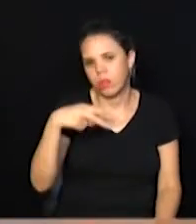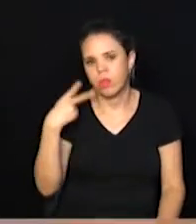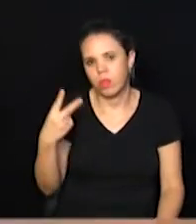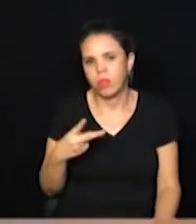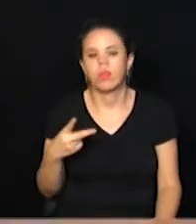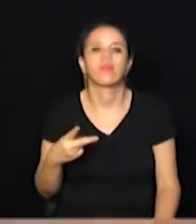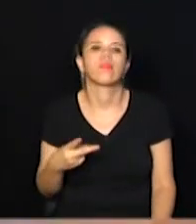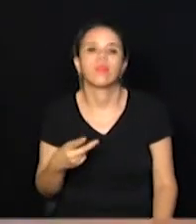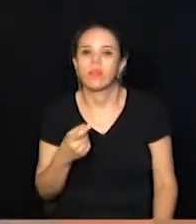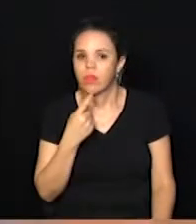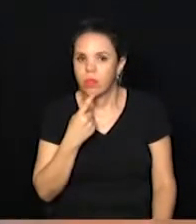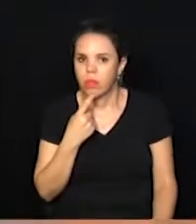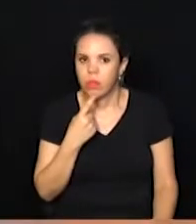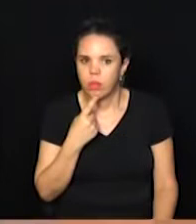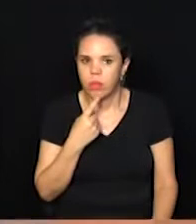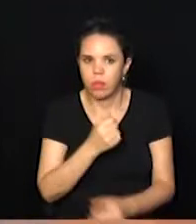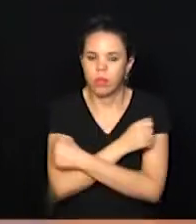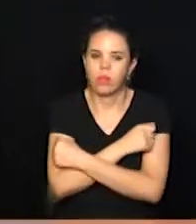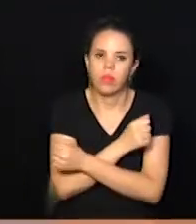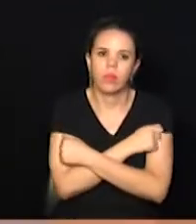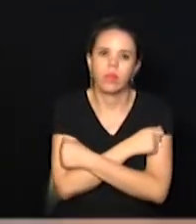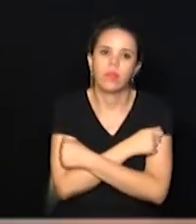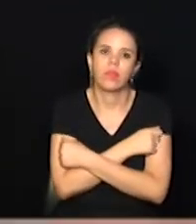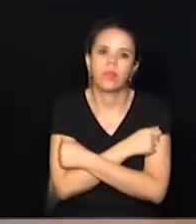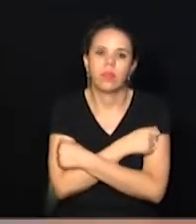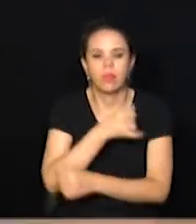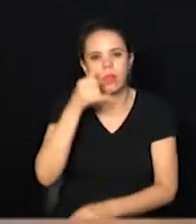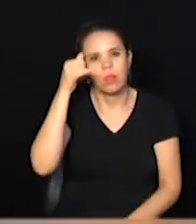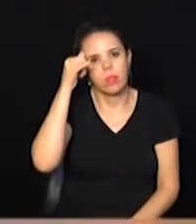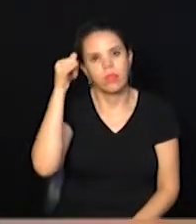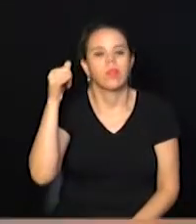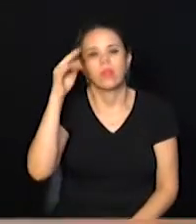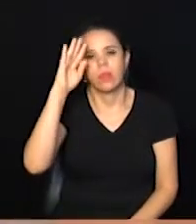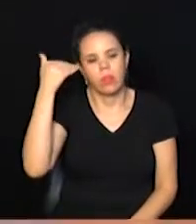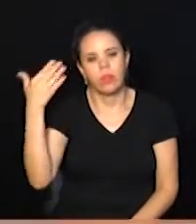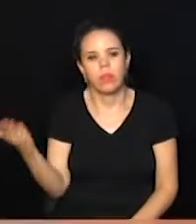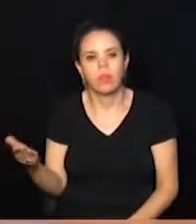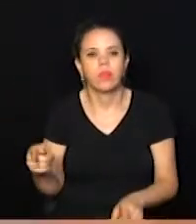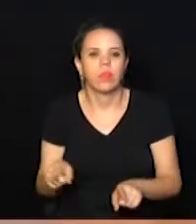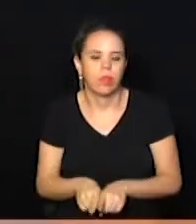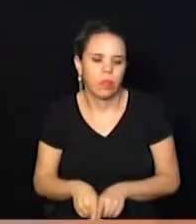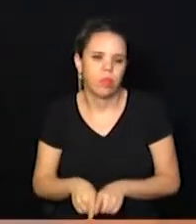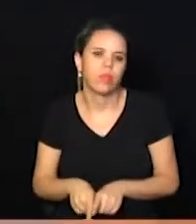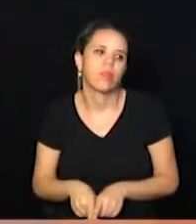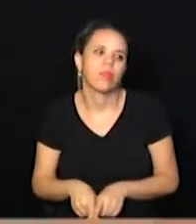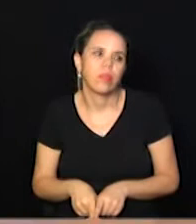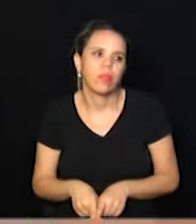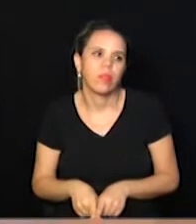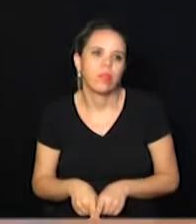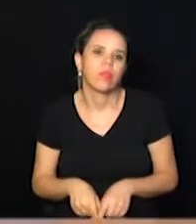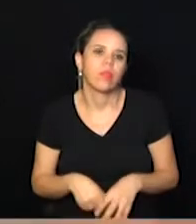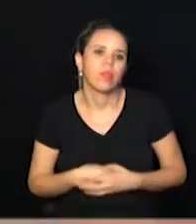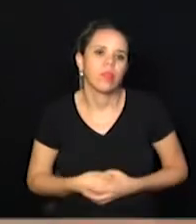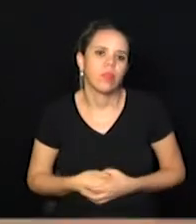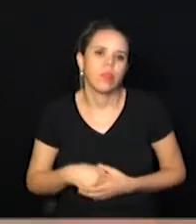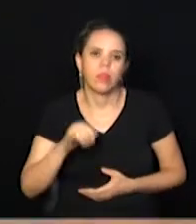PCdoB de Campinas, deixar um abraço também fraterno aqui ao Pedro Torino, né, que foi vereador aqui também, candidato a prefeito nas últimas eleições, e